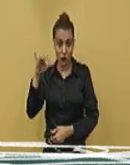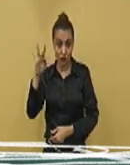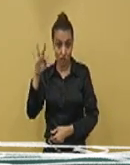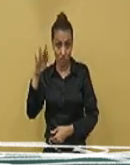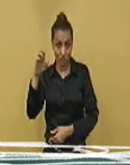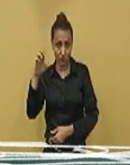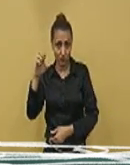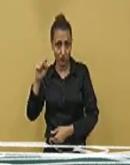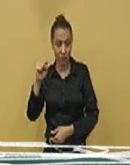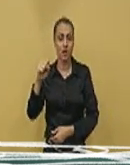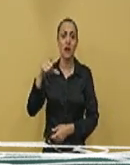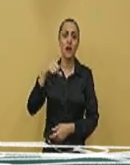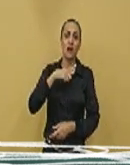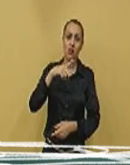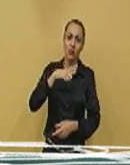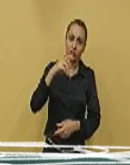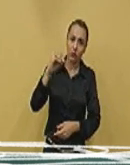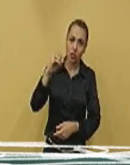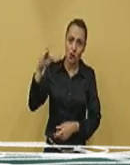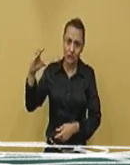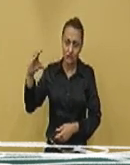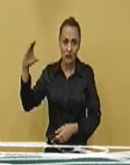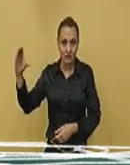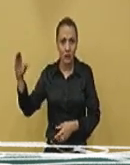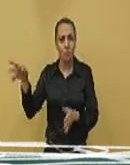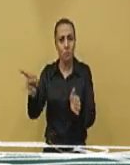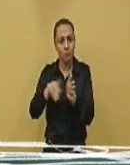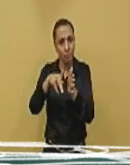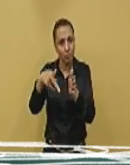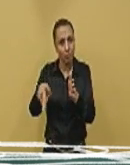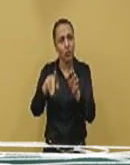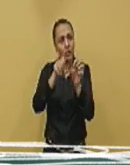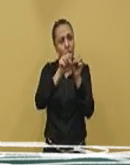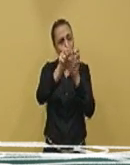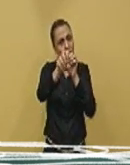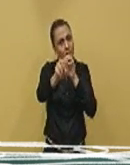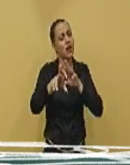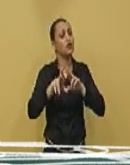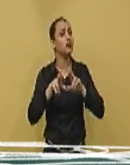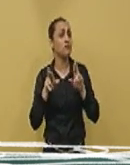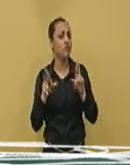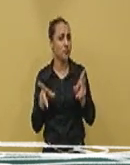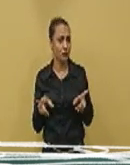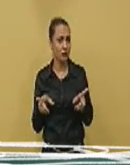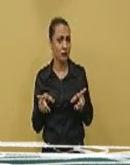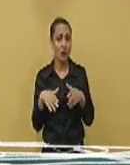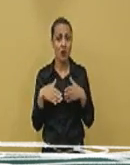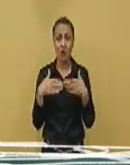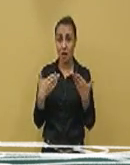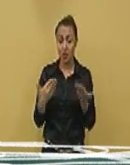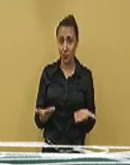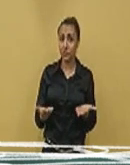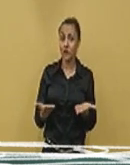OCC para a educação à distância. É diferente isso. Assim, a partir do